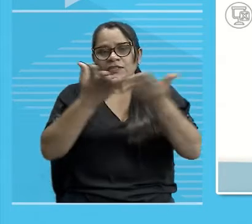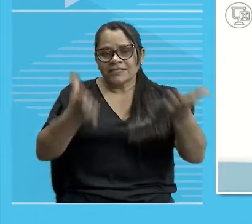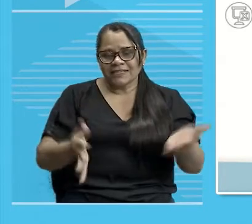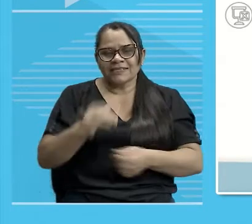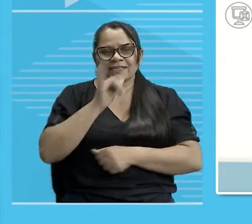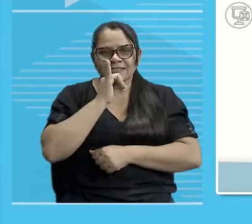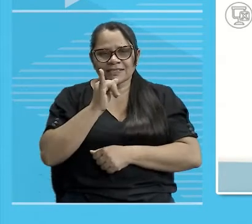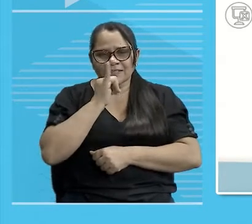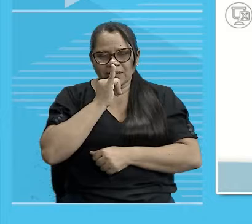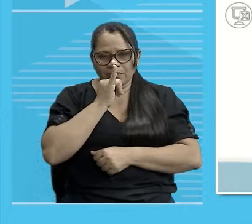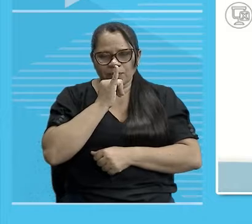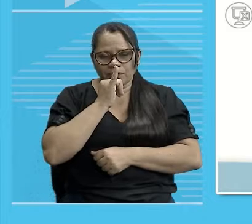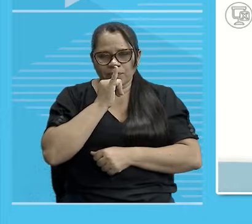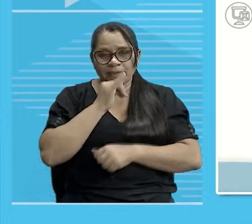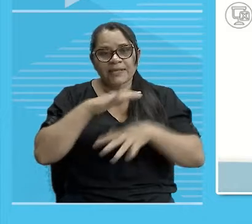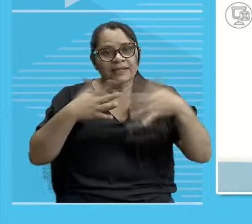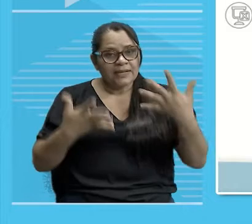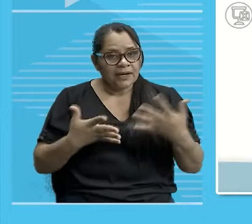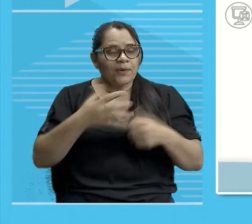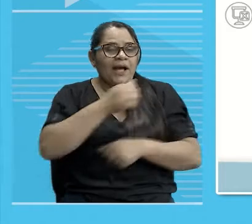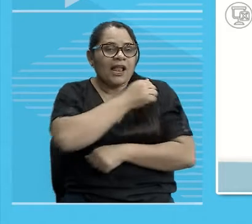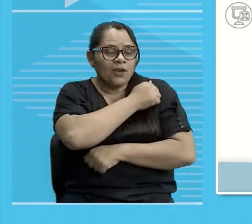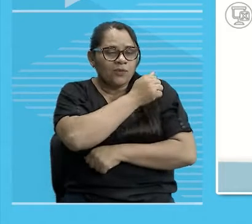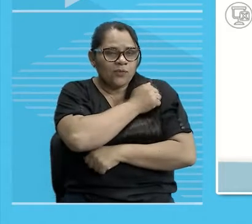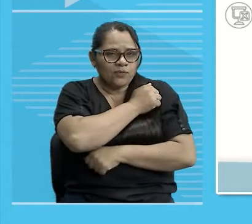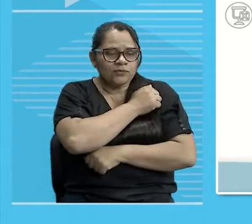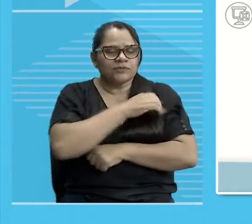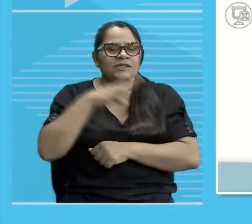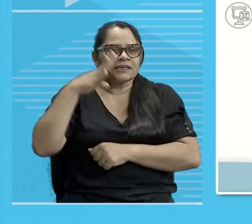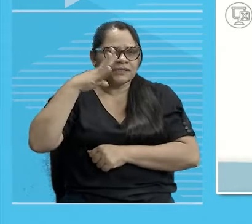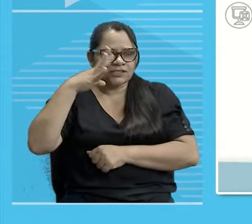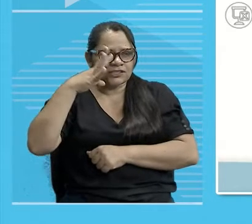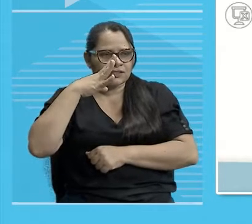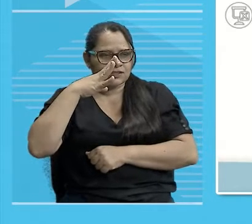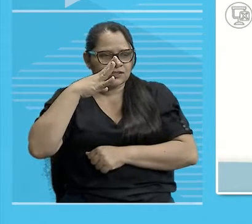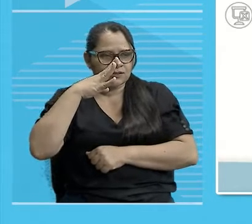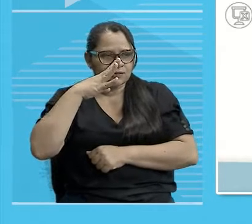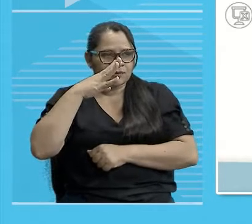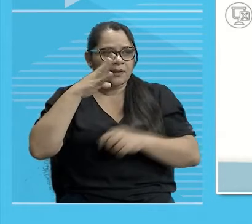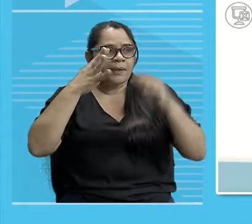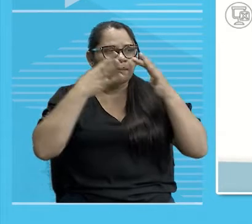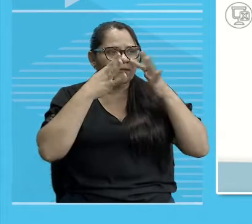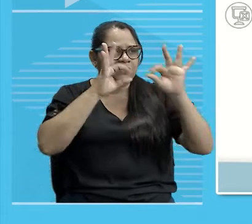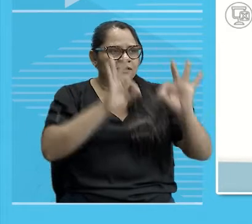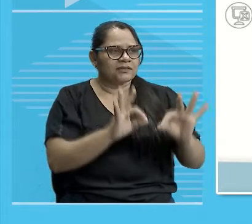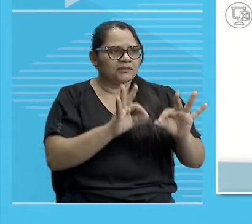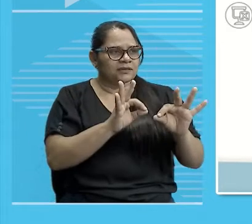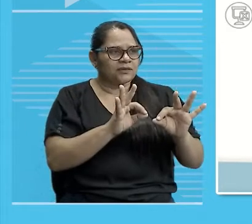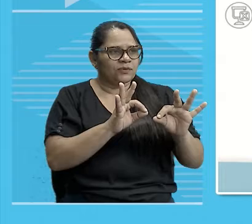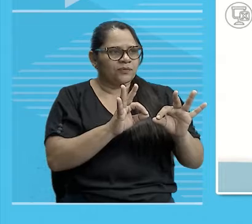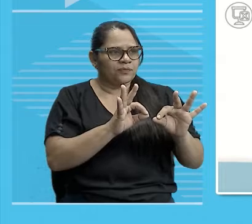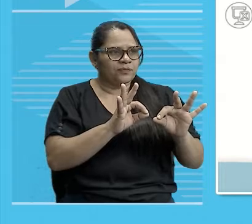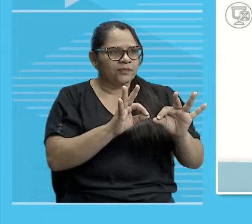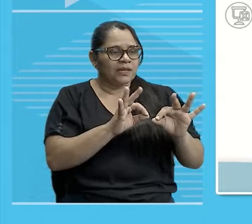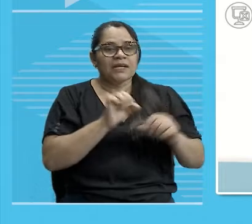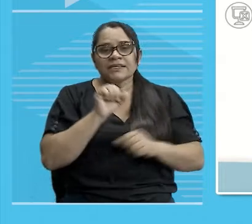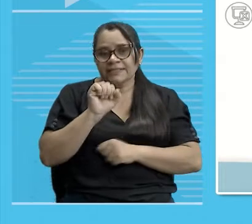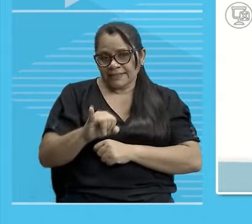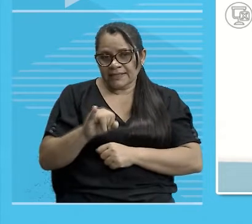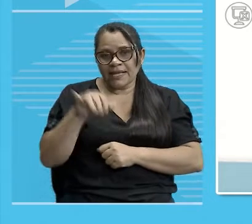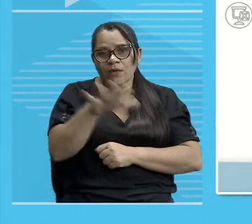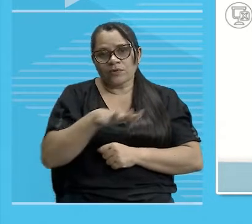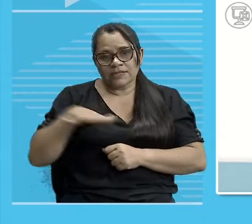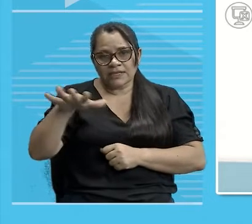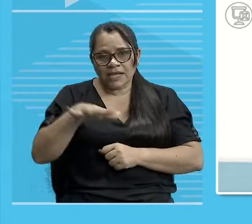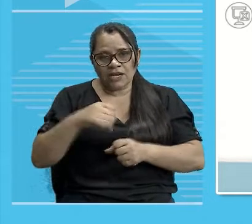querida aluna que está me assistindo se esse aqui é o cenário de